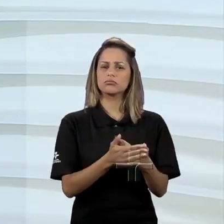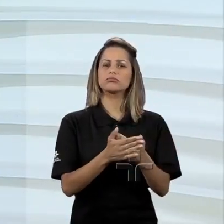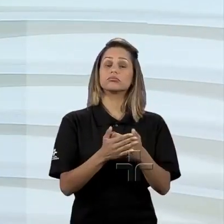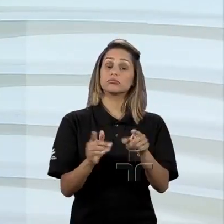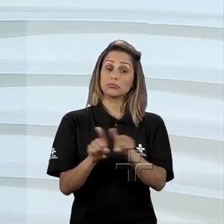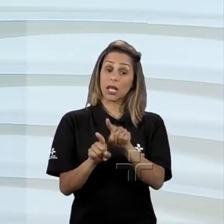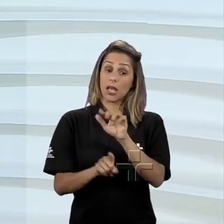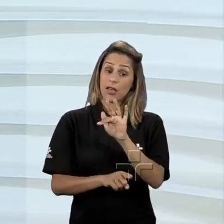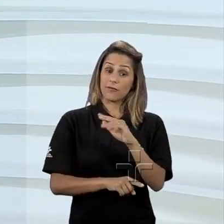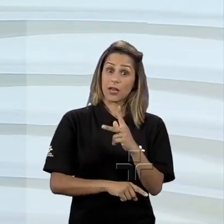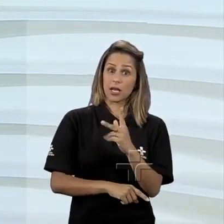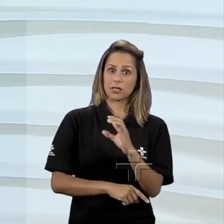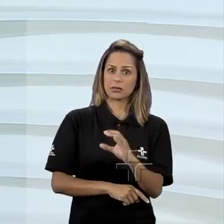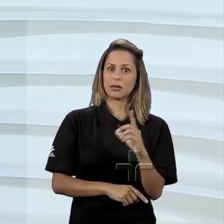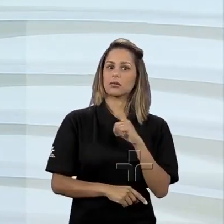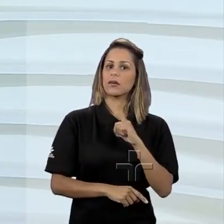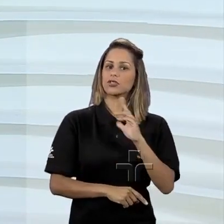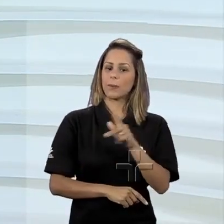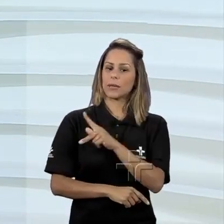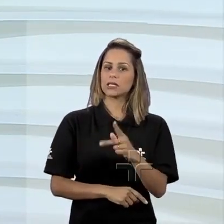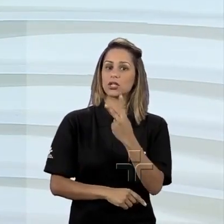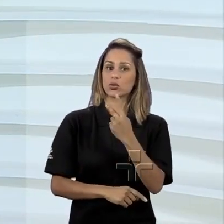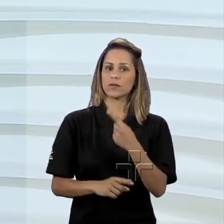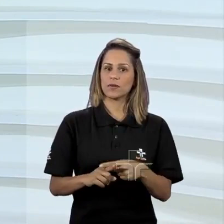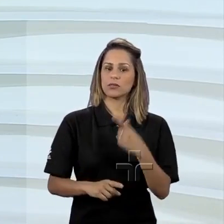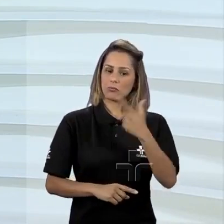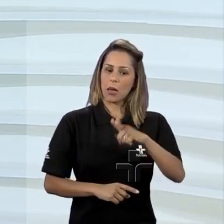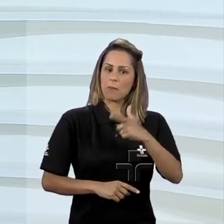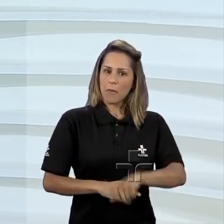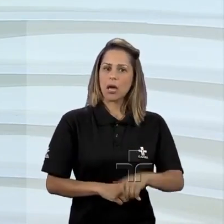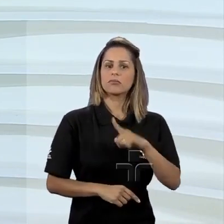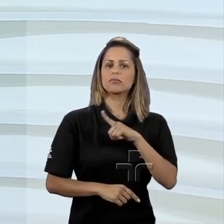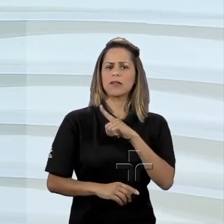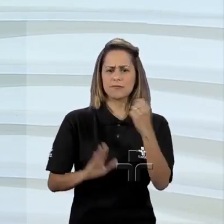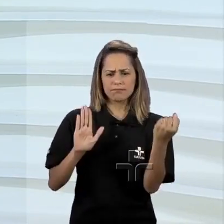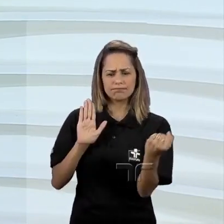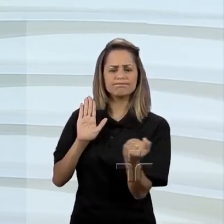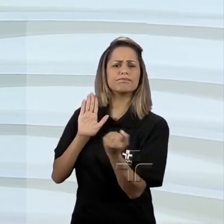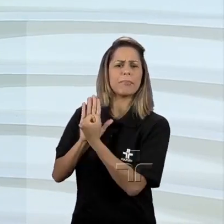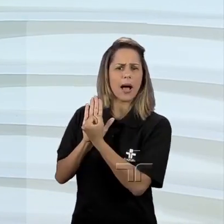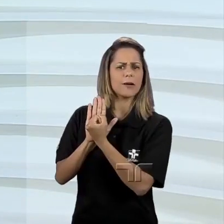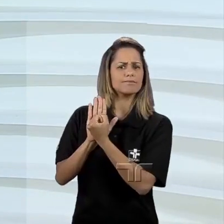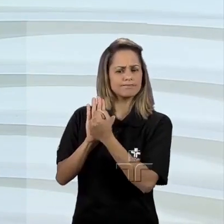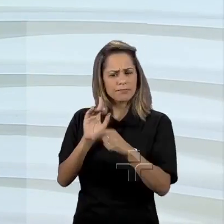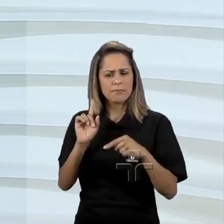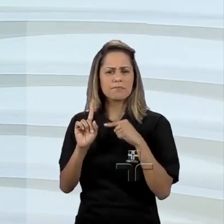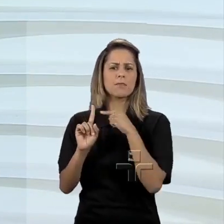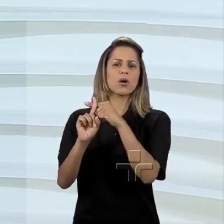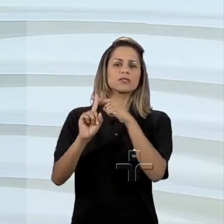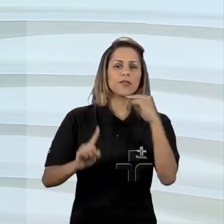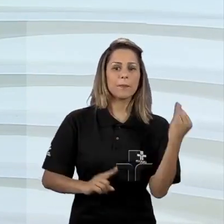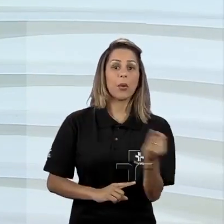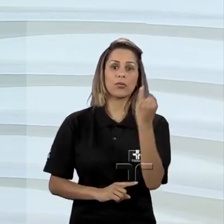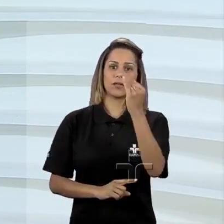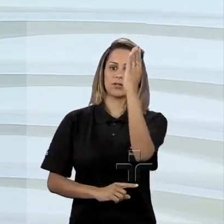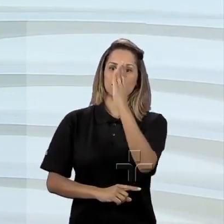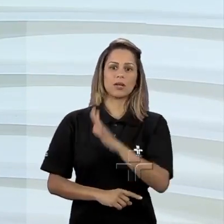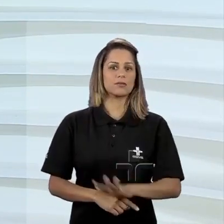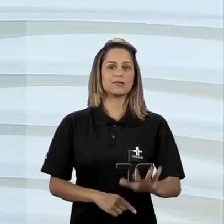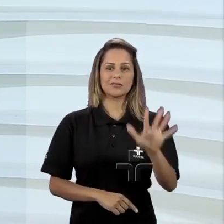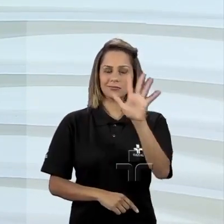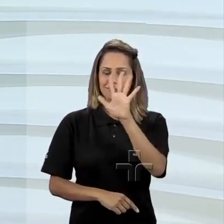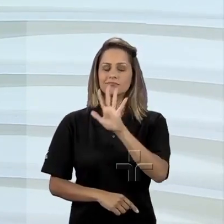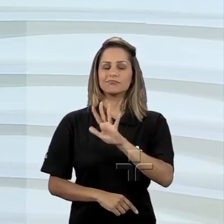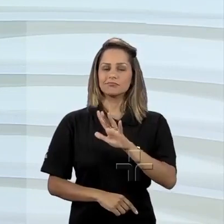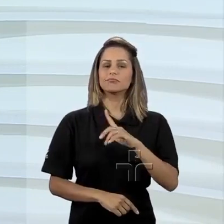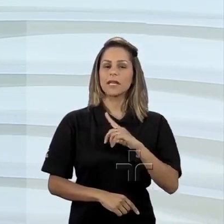em 2 mandatos, um homem que deixou uma marca positiva na vida do país. Grandes governadores, figuras importantes.